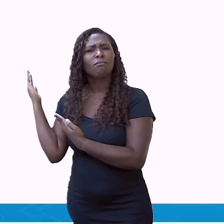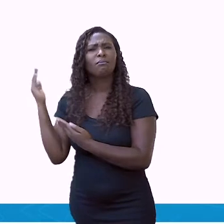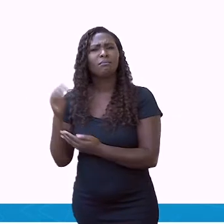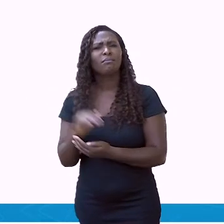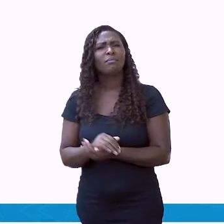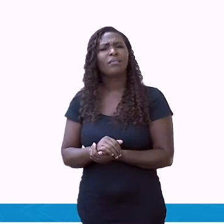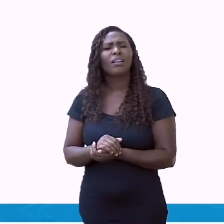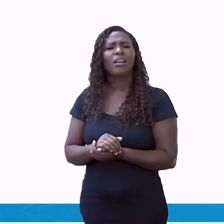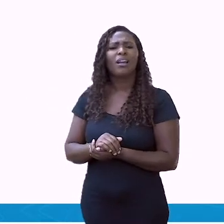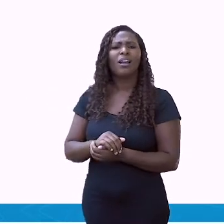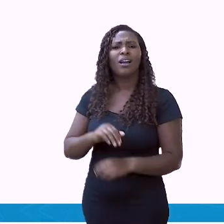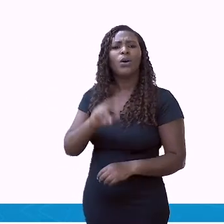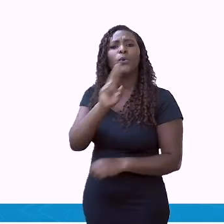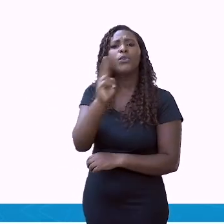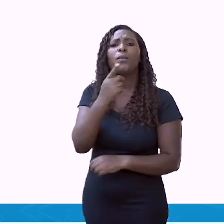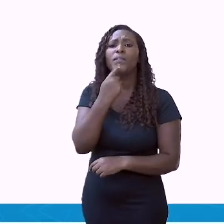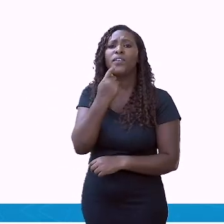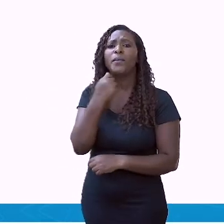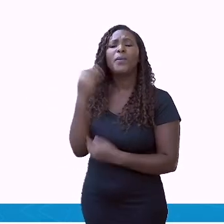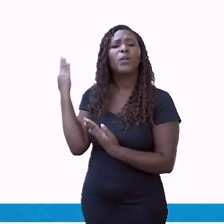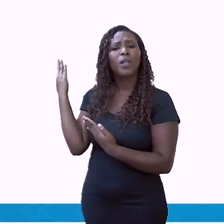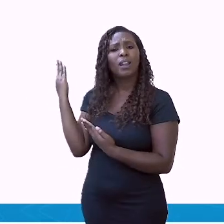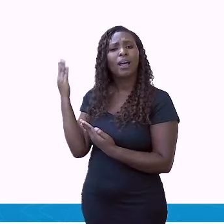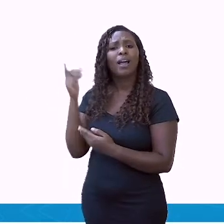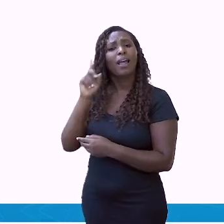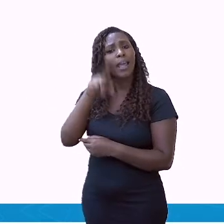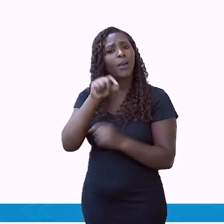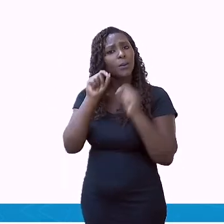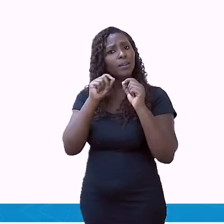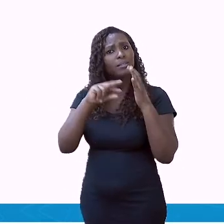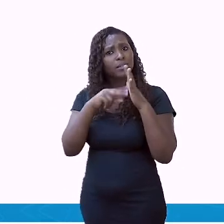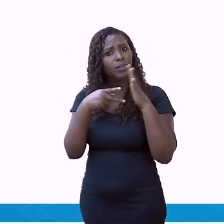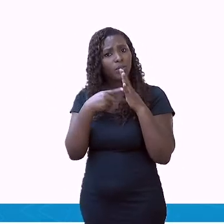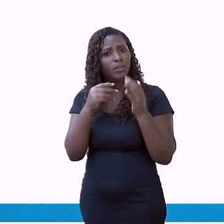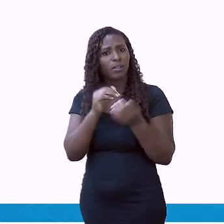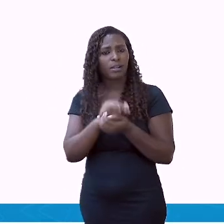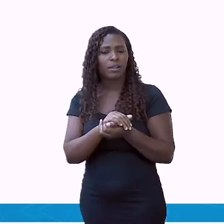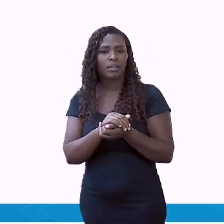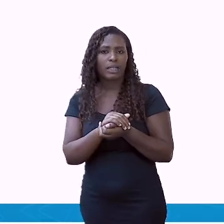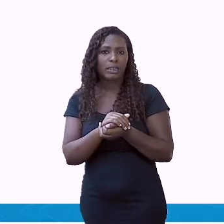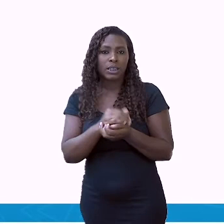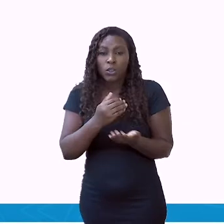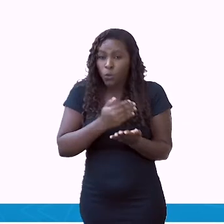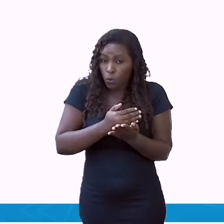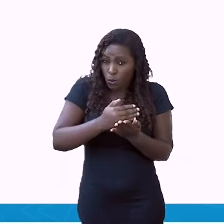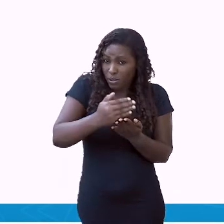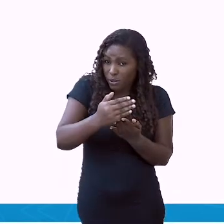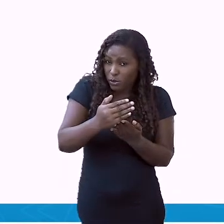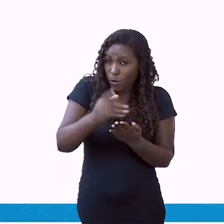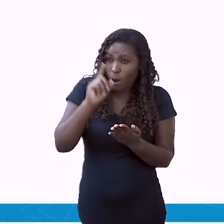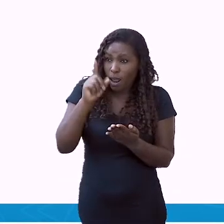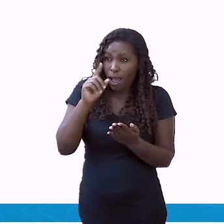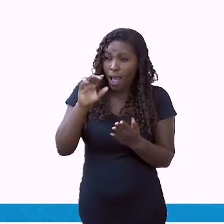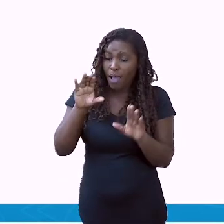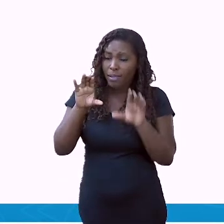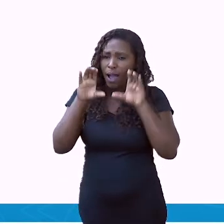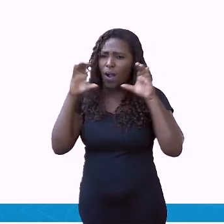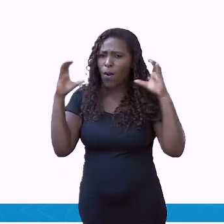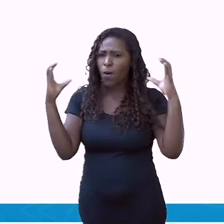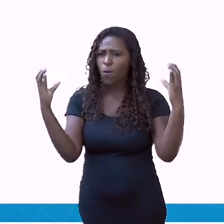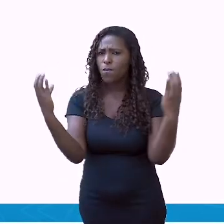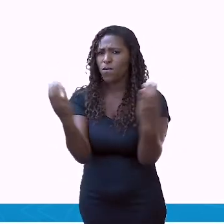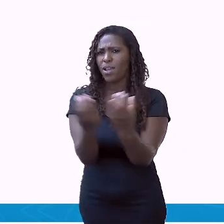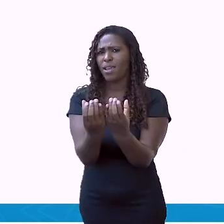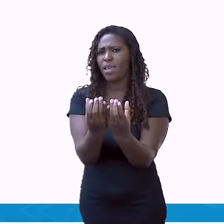surgiu na conferência Eco 92. Desde lá de trás, as pessoas,